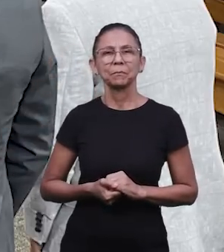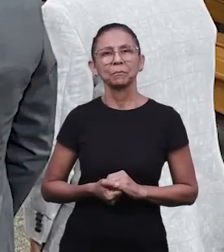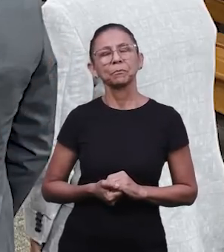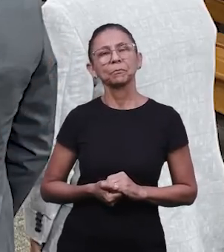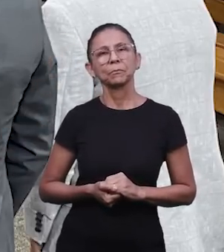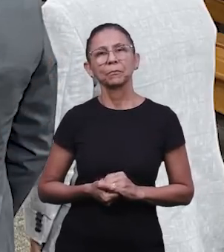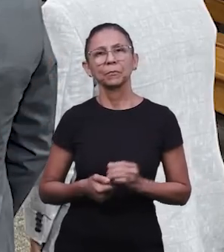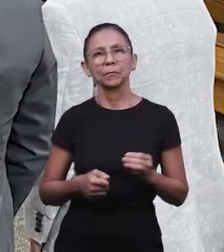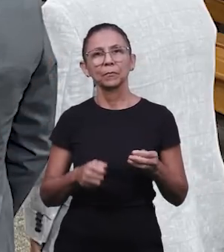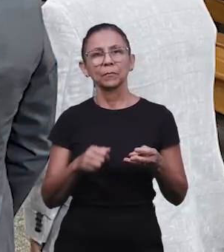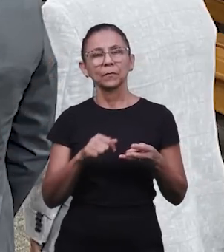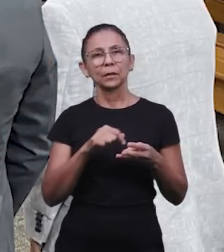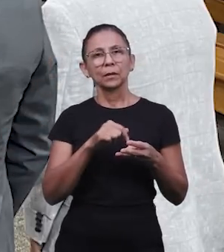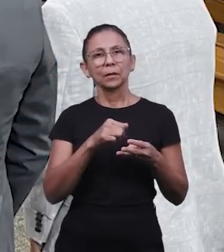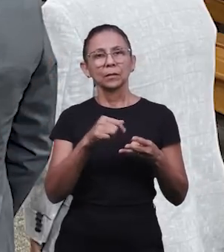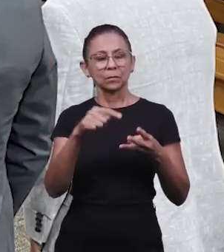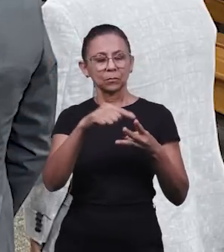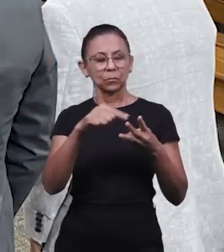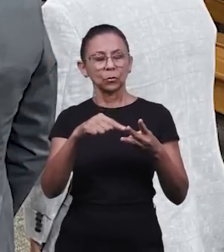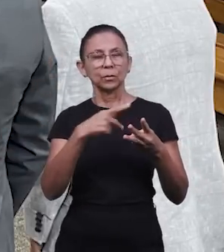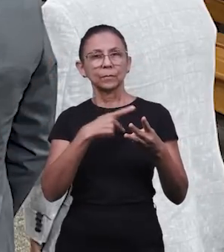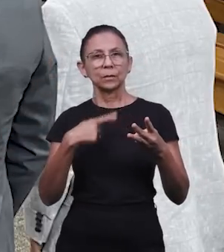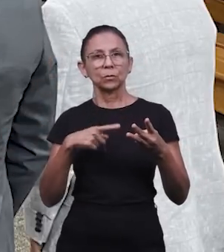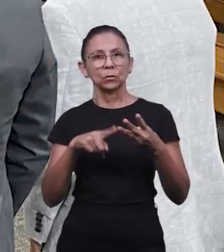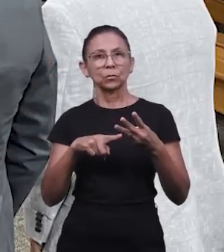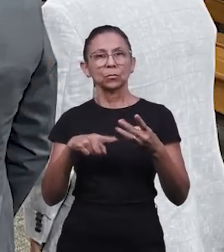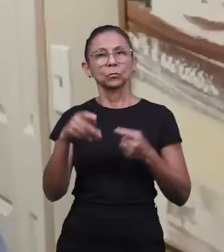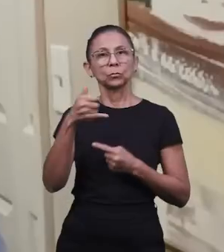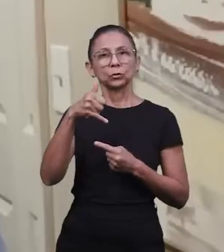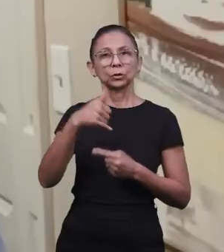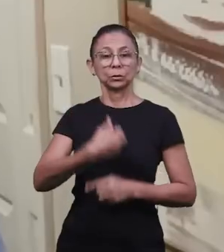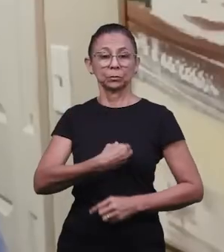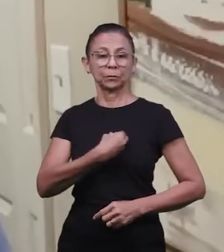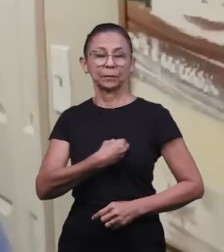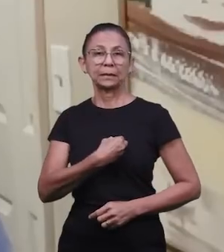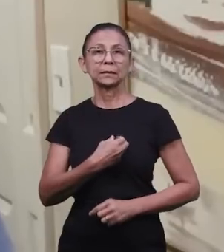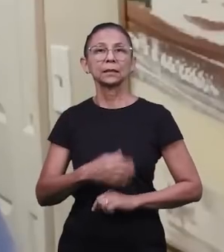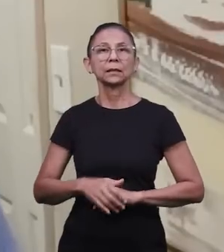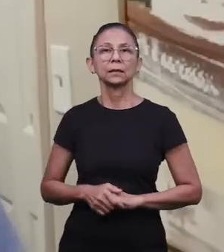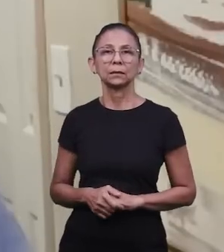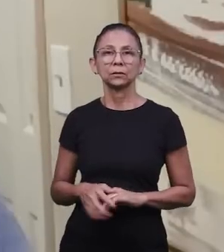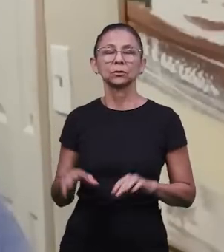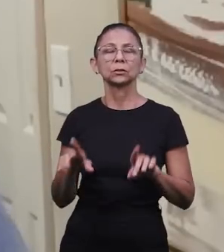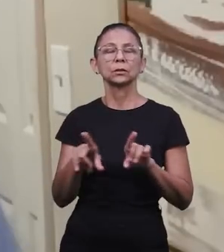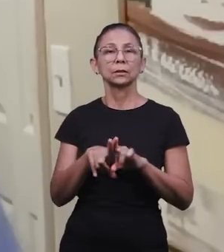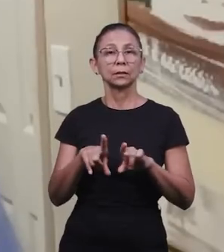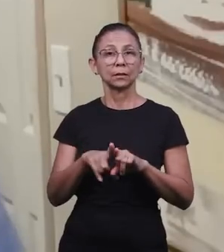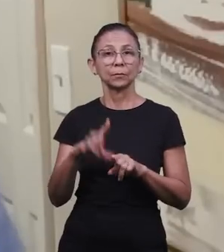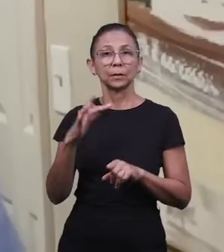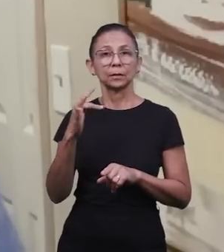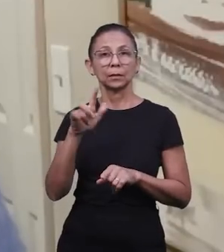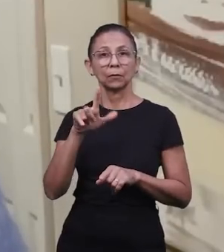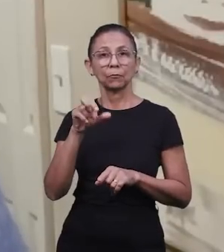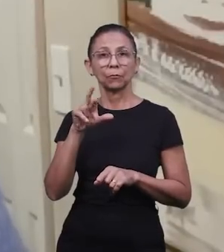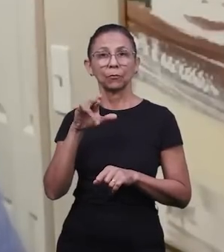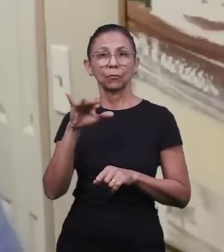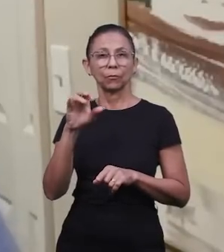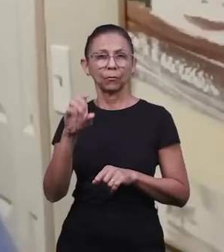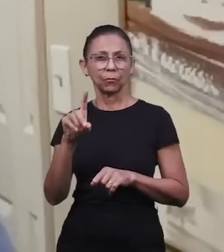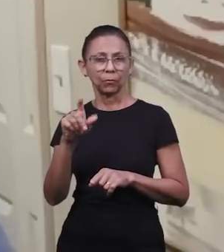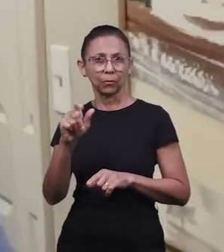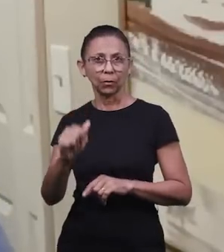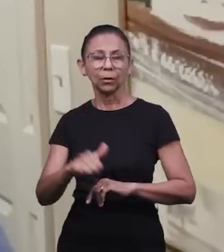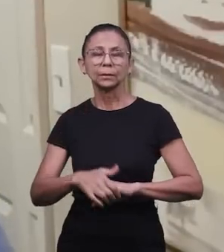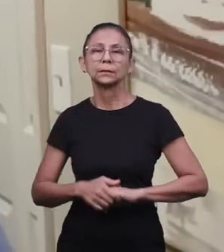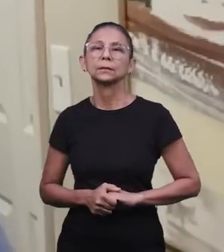José Ramalho e o ungido Romeu Silva também estiveram presentes. Na Flórida, 165 irmãos das igrejas de